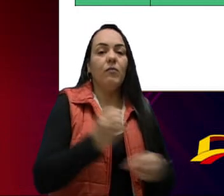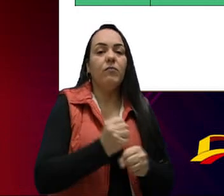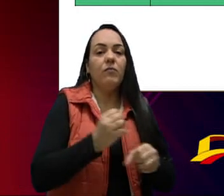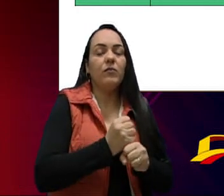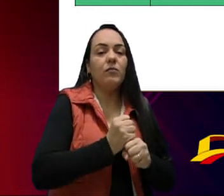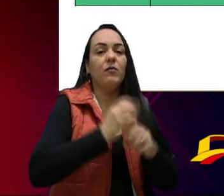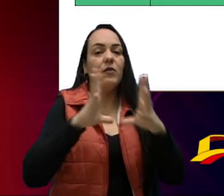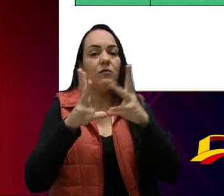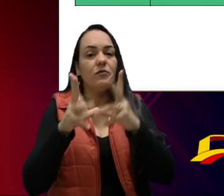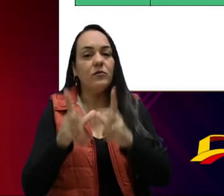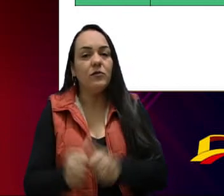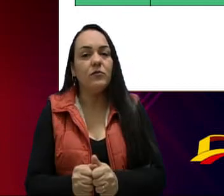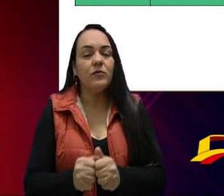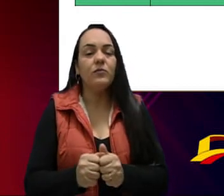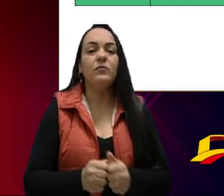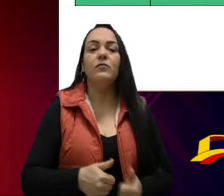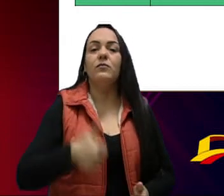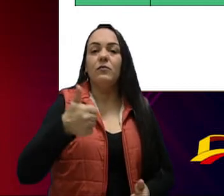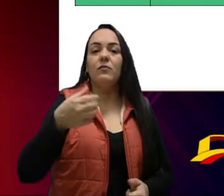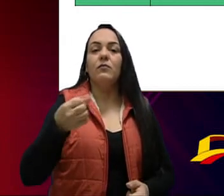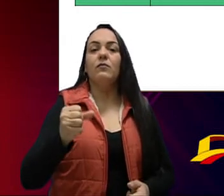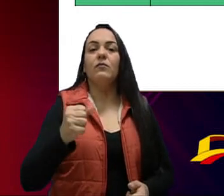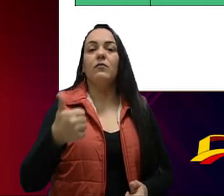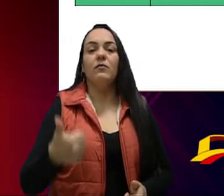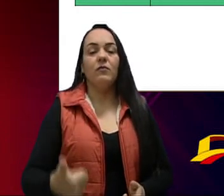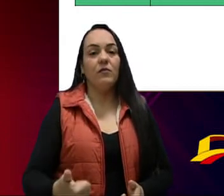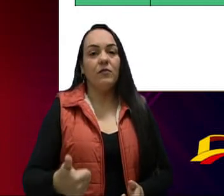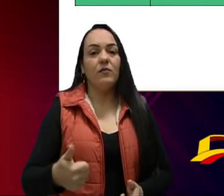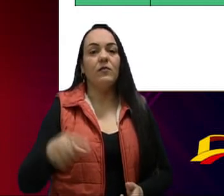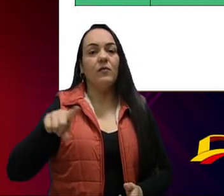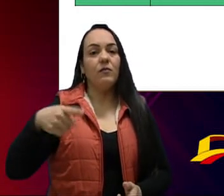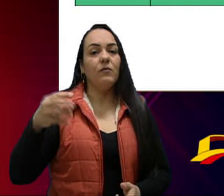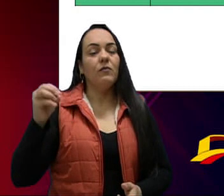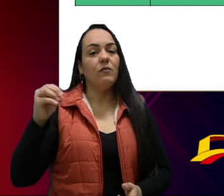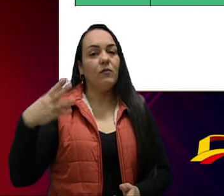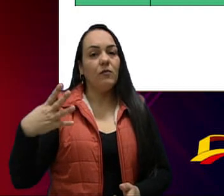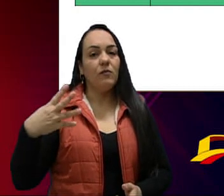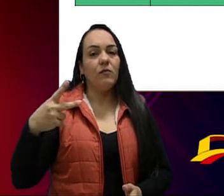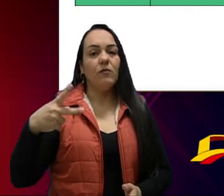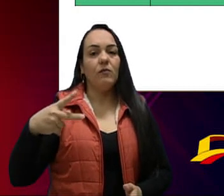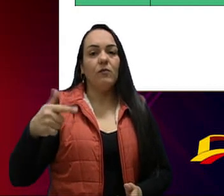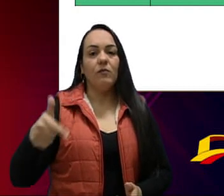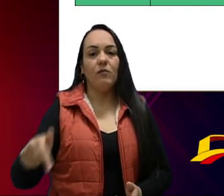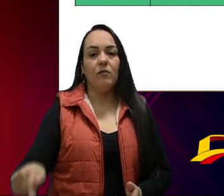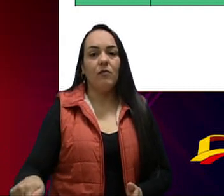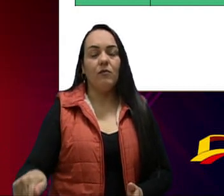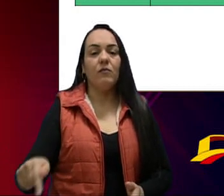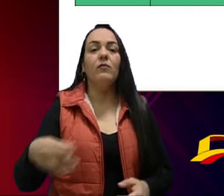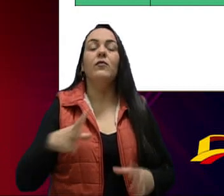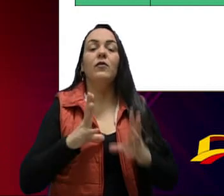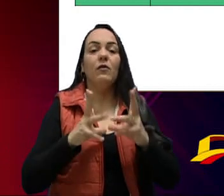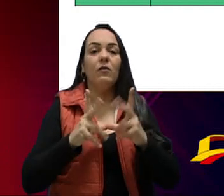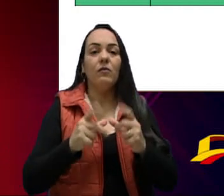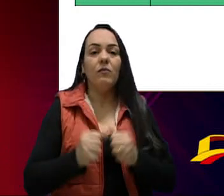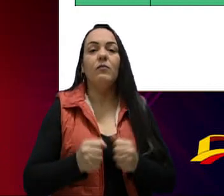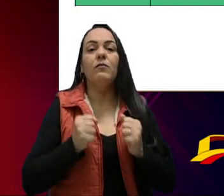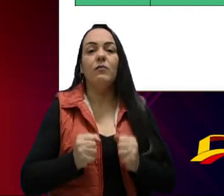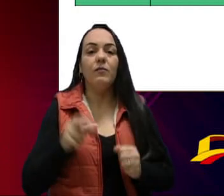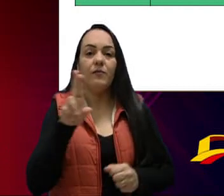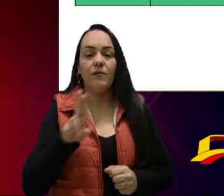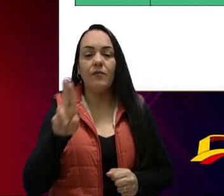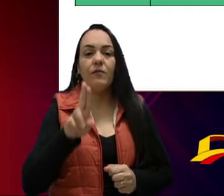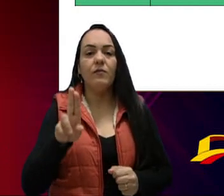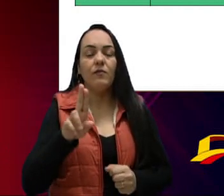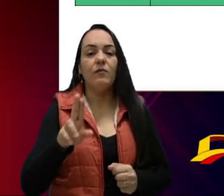pegar aí o total de 161 427 esse é o total disponível se você